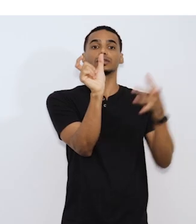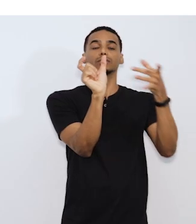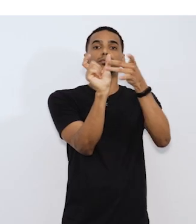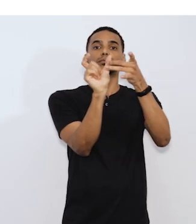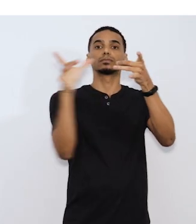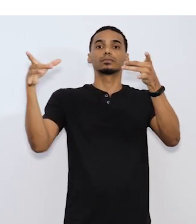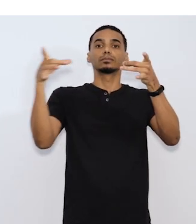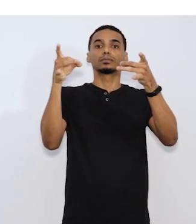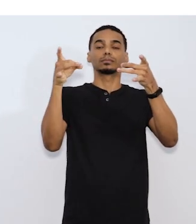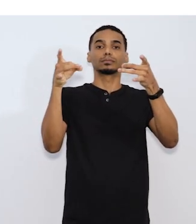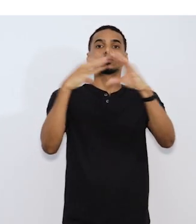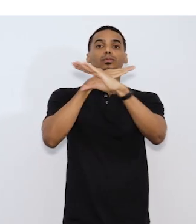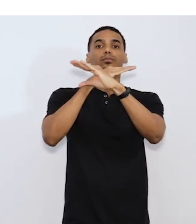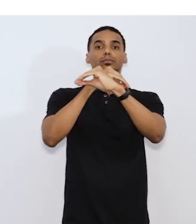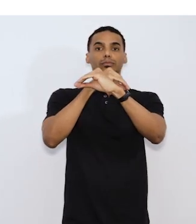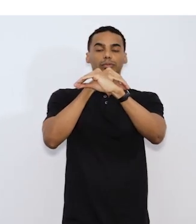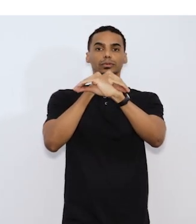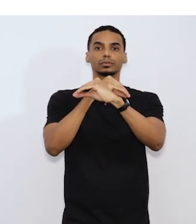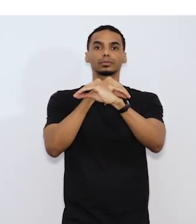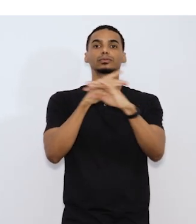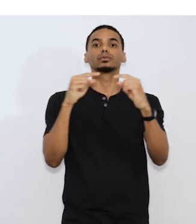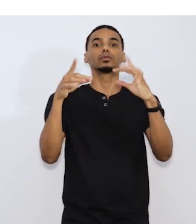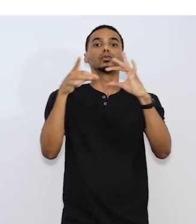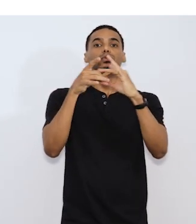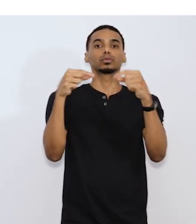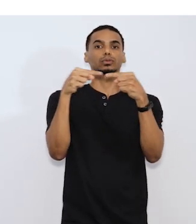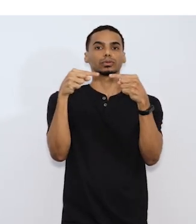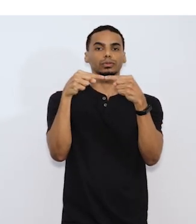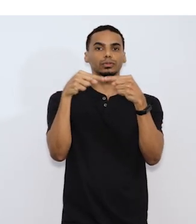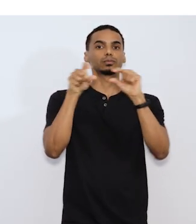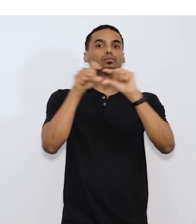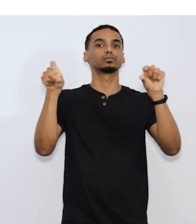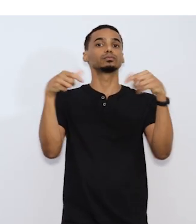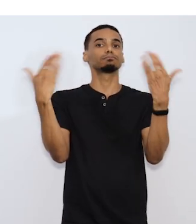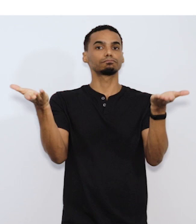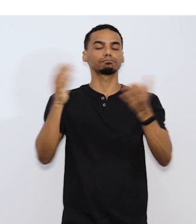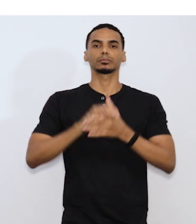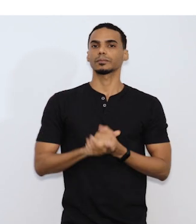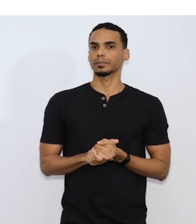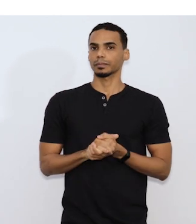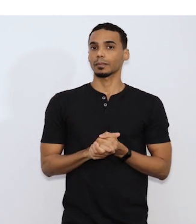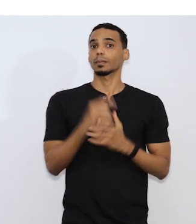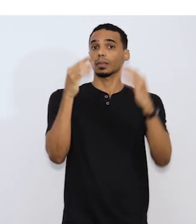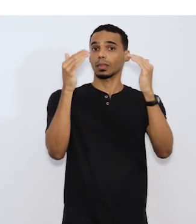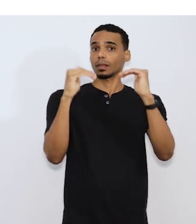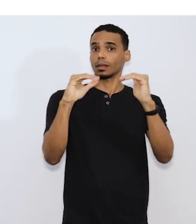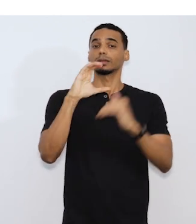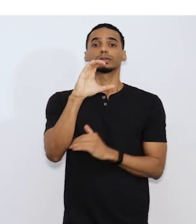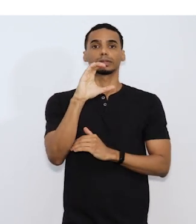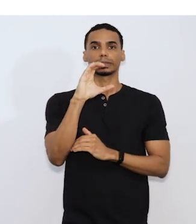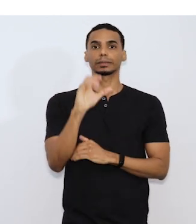naquele primeiro balão que funciona como conectivo entre as orações? Na letra C,